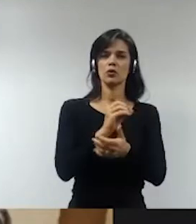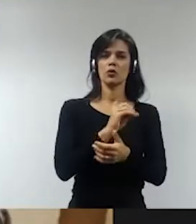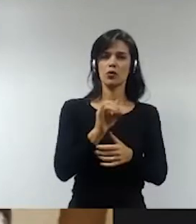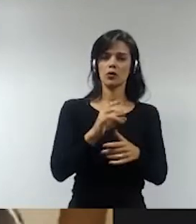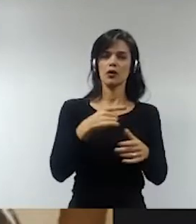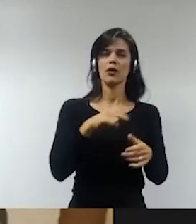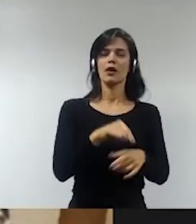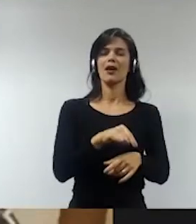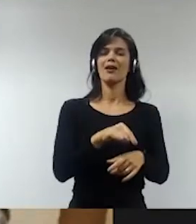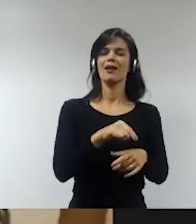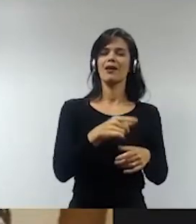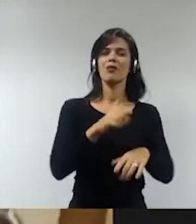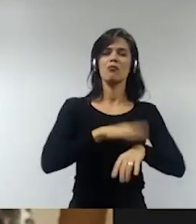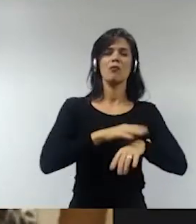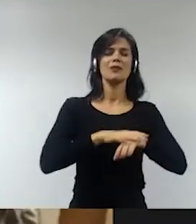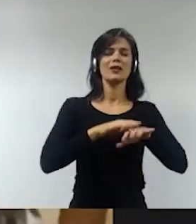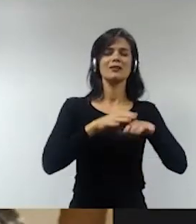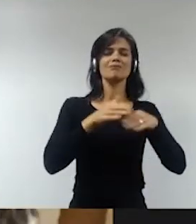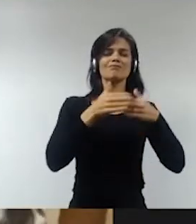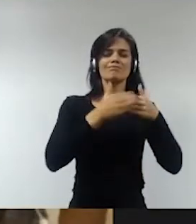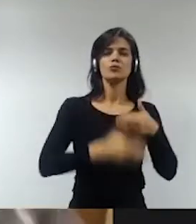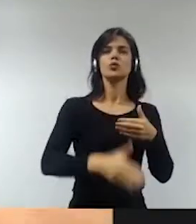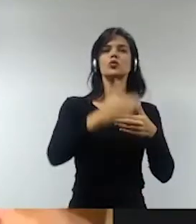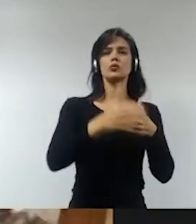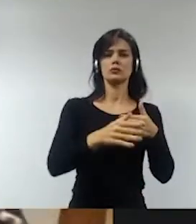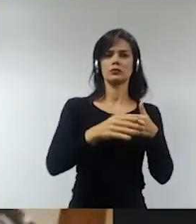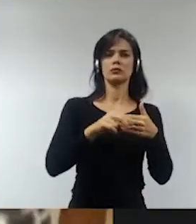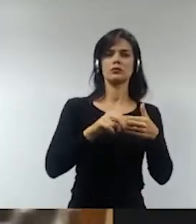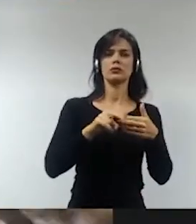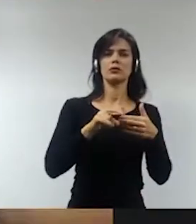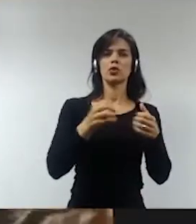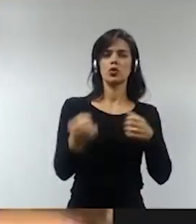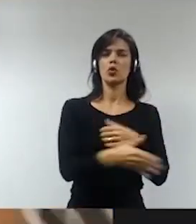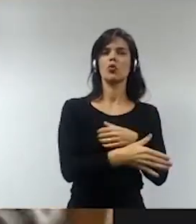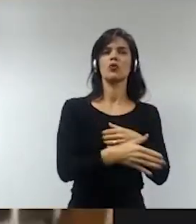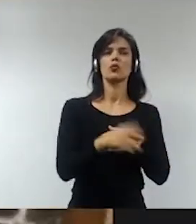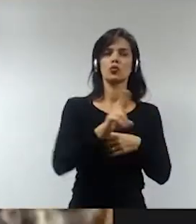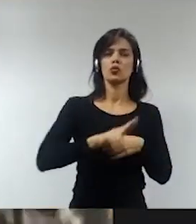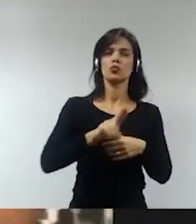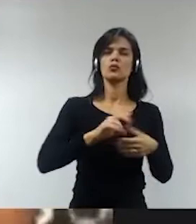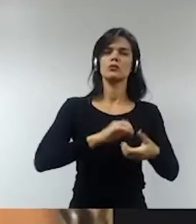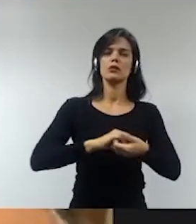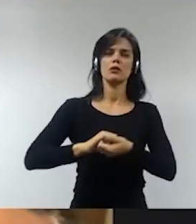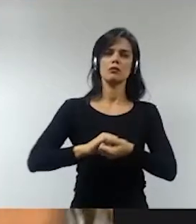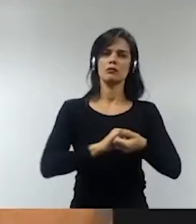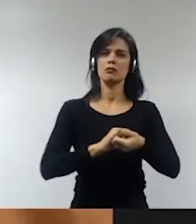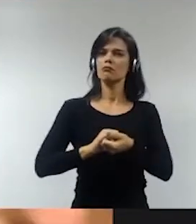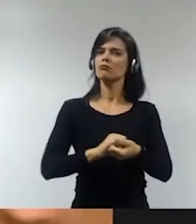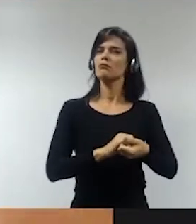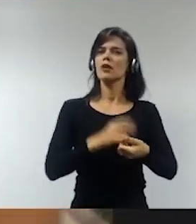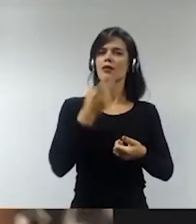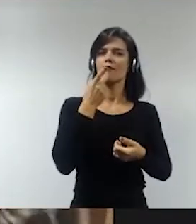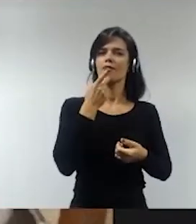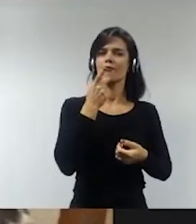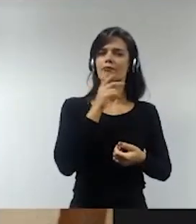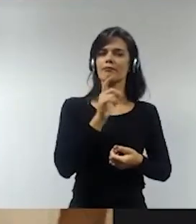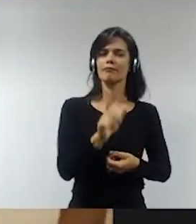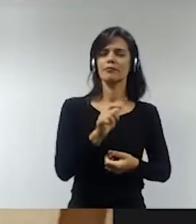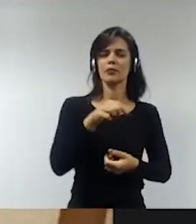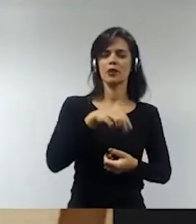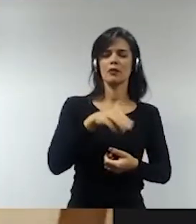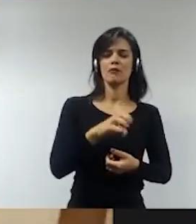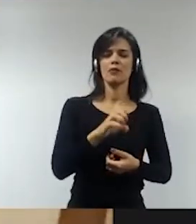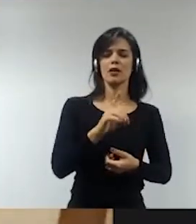de águas nesta questão da utilização da mediação, e a gente fala hoje muito em mediação,